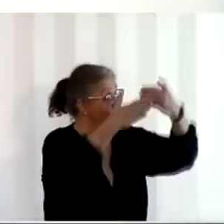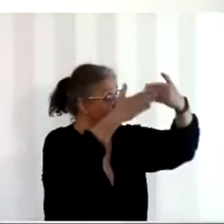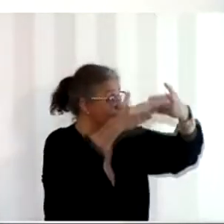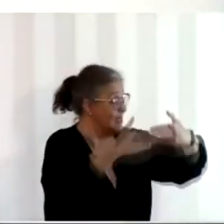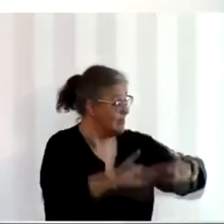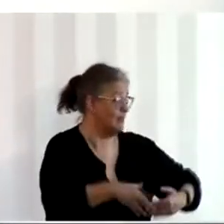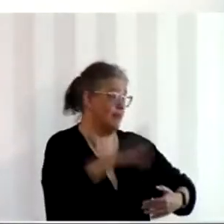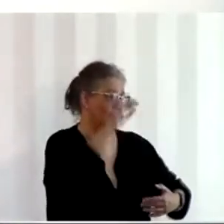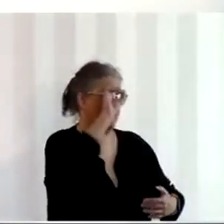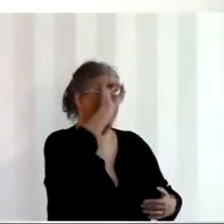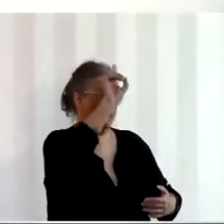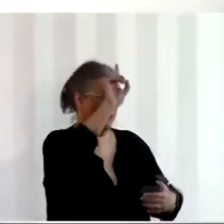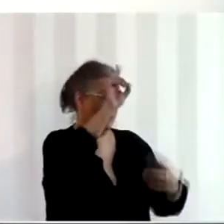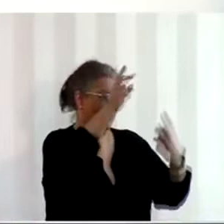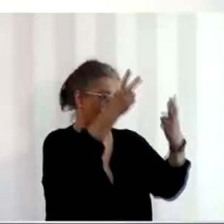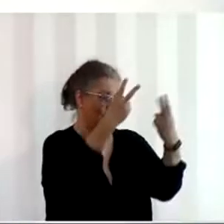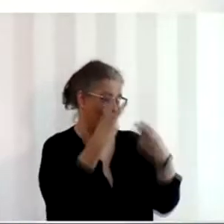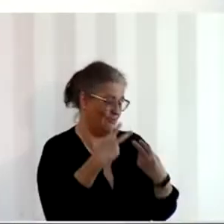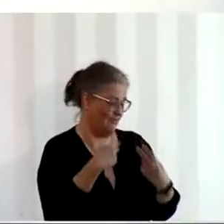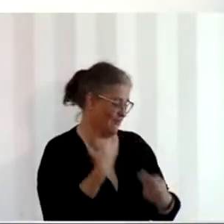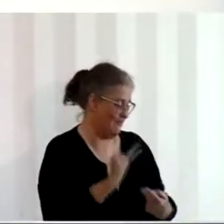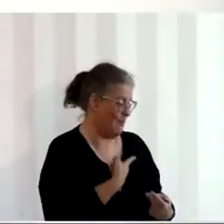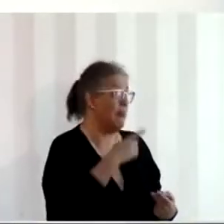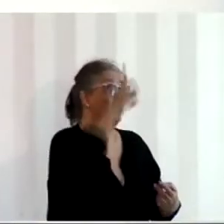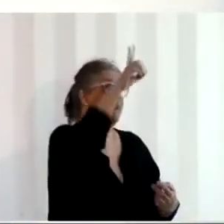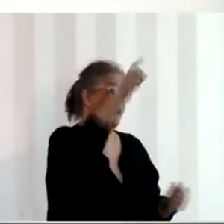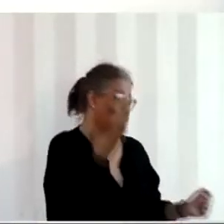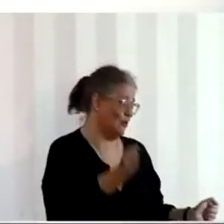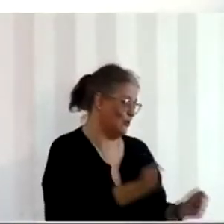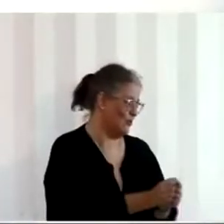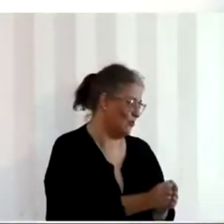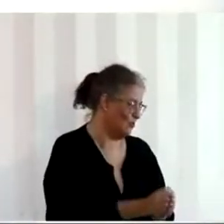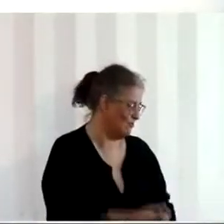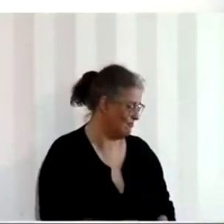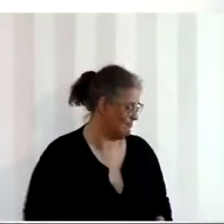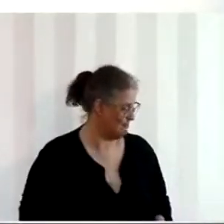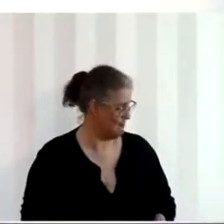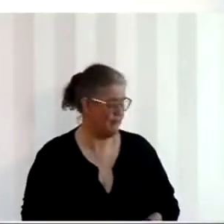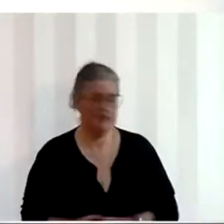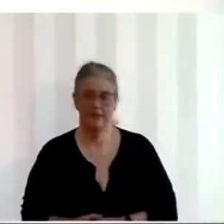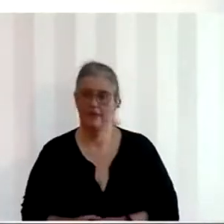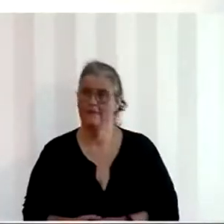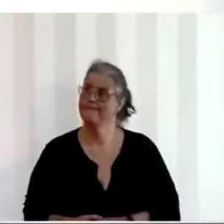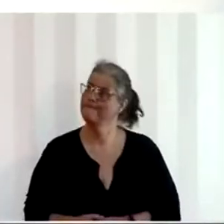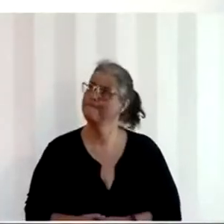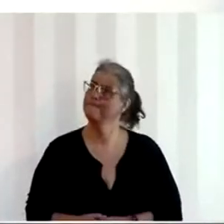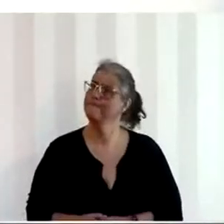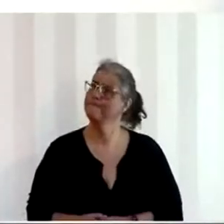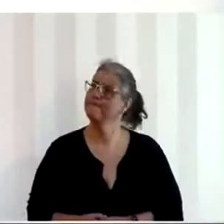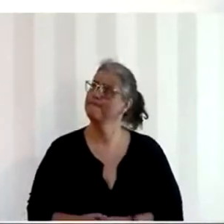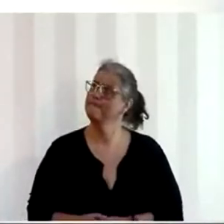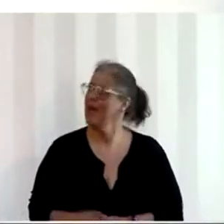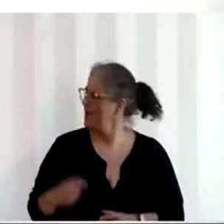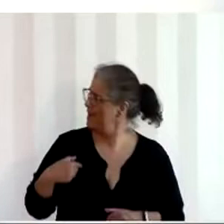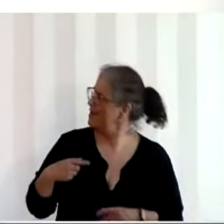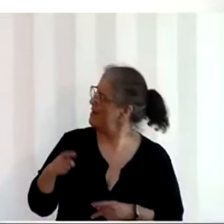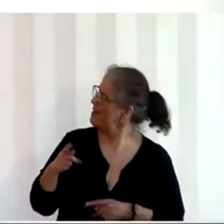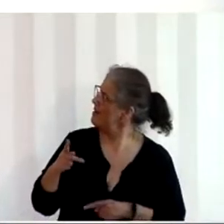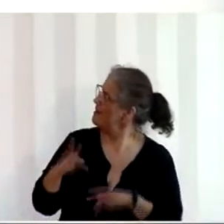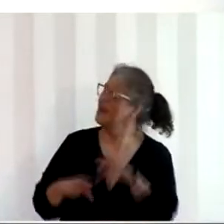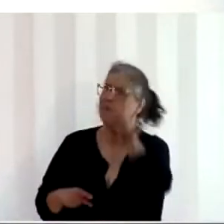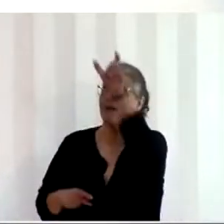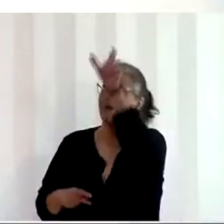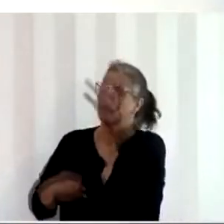está apontando para nós que Deus está conosco. O que é aquela coluna de fogo, mamãe? É a presença de